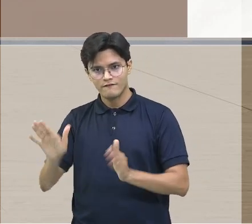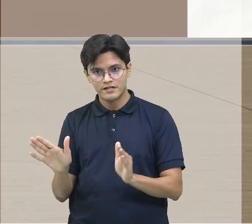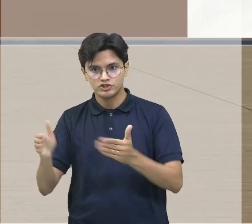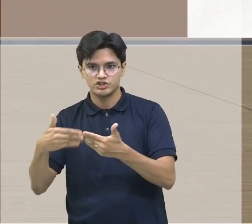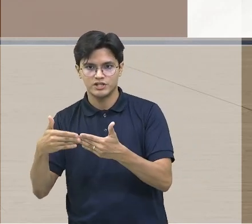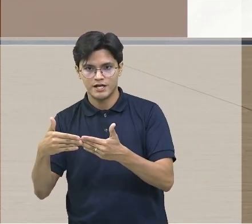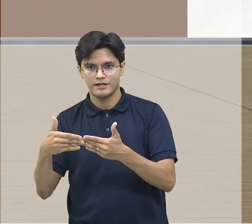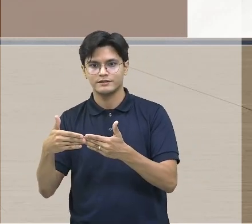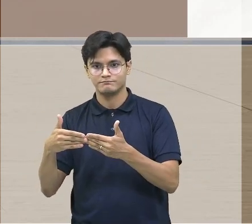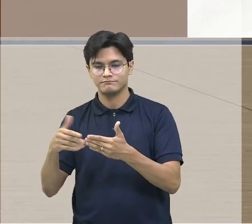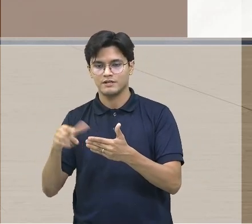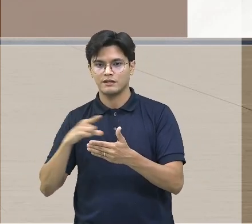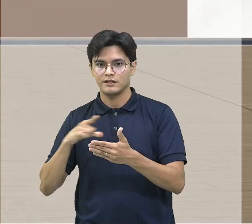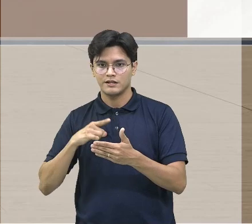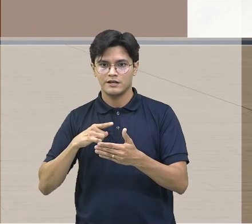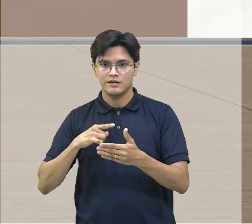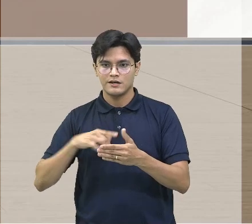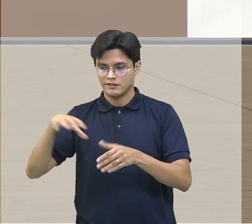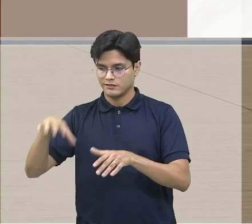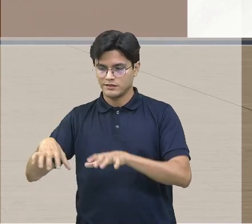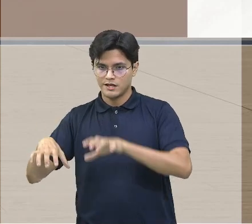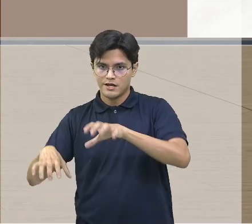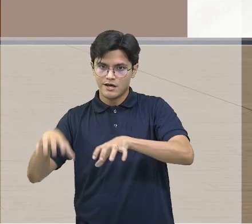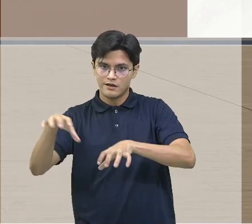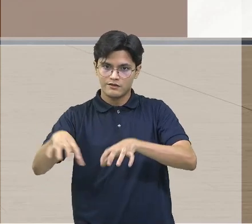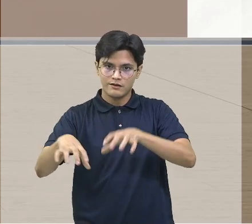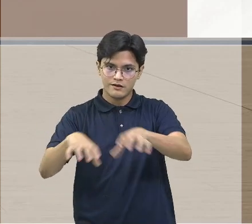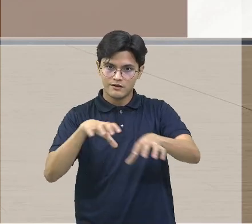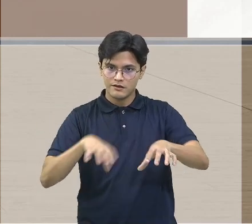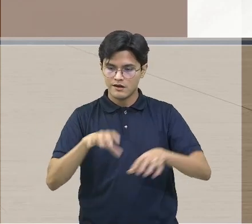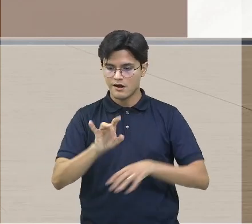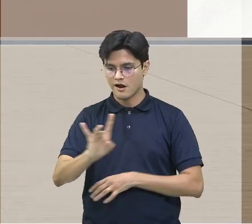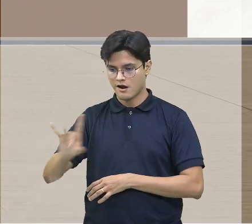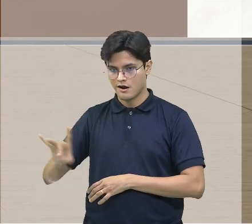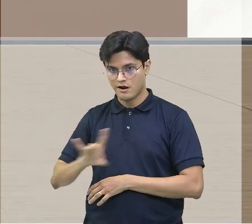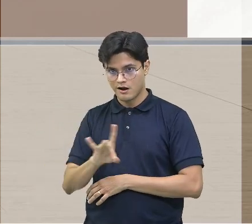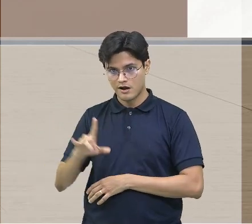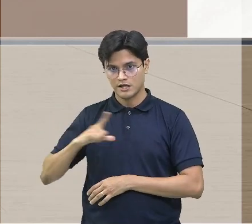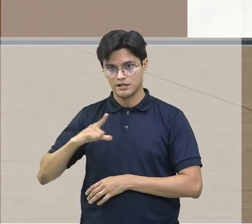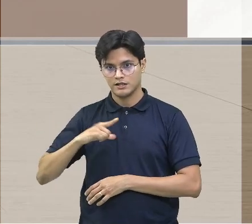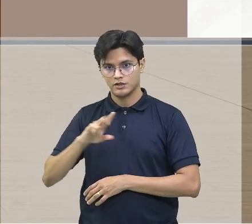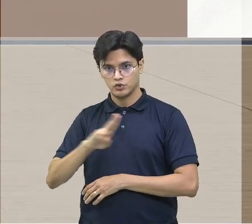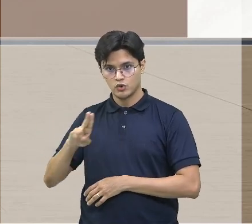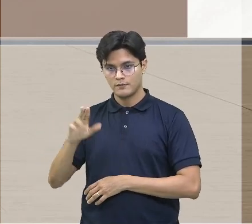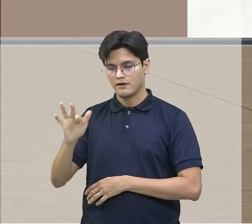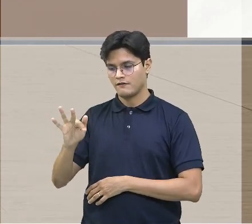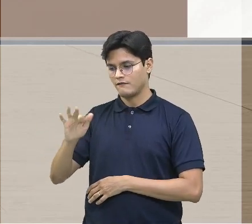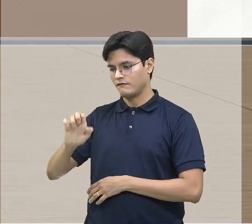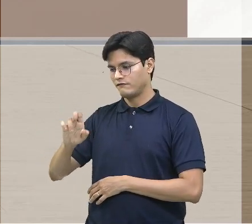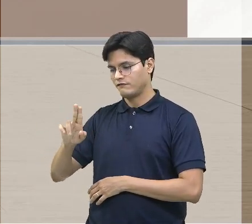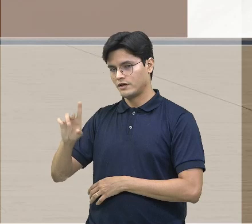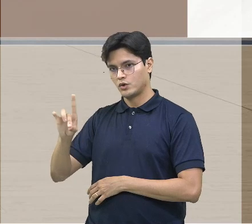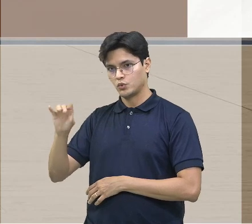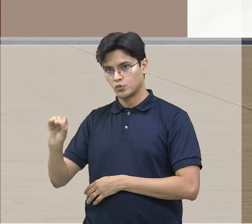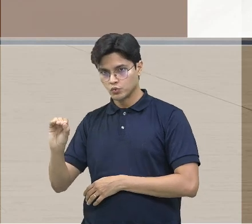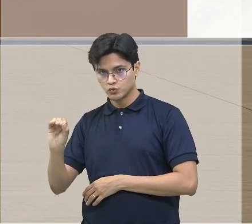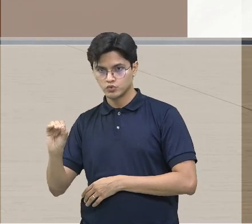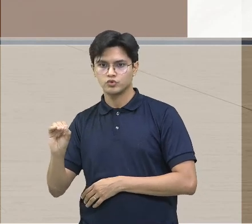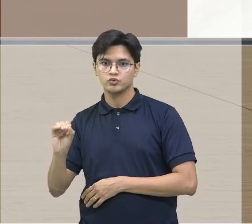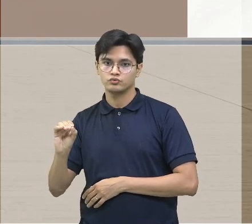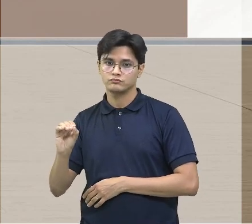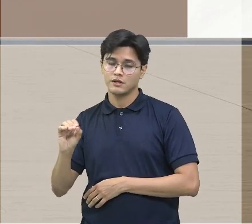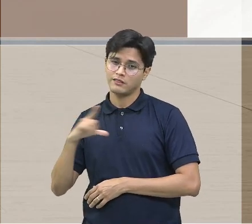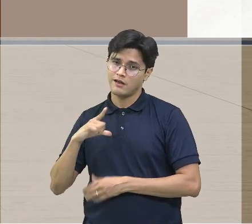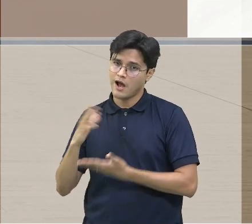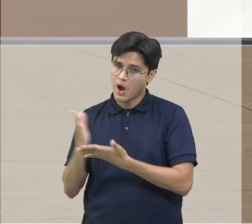terra passa a ser chamada de feudo, que algumas vezes poderiam negociar produtos,